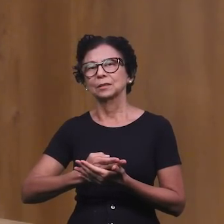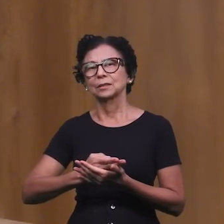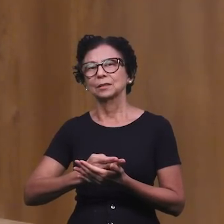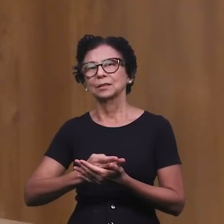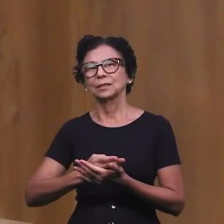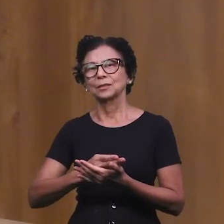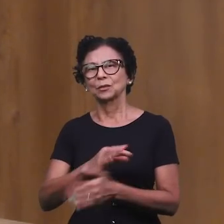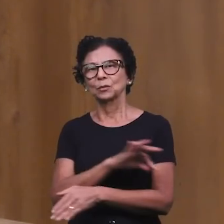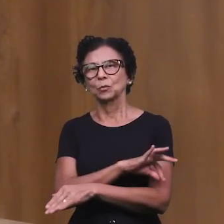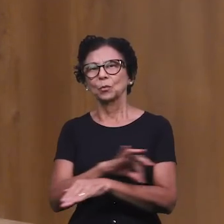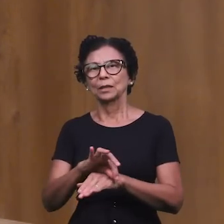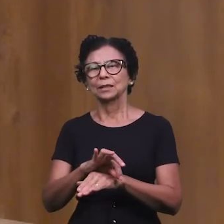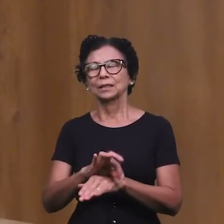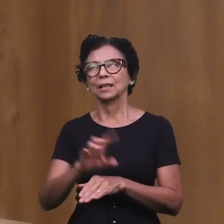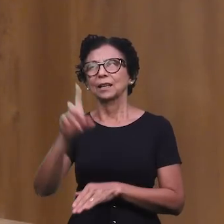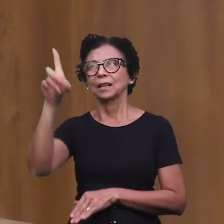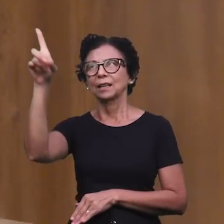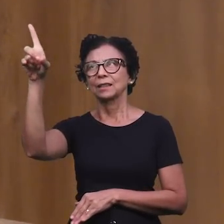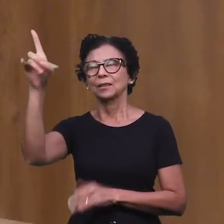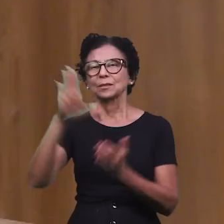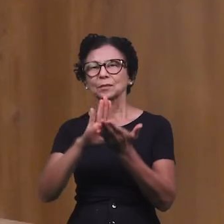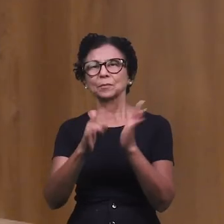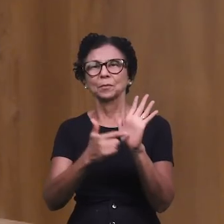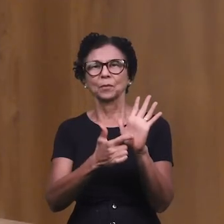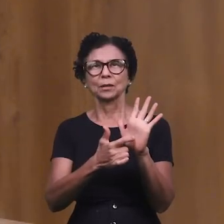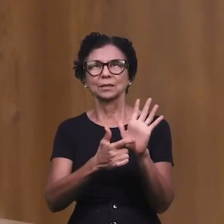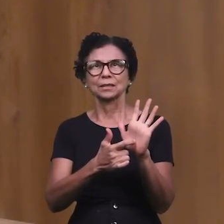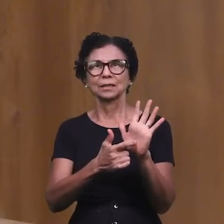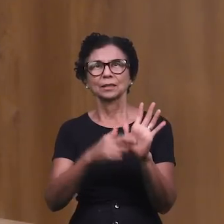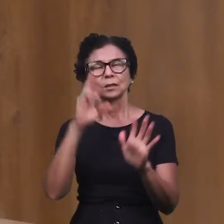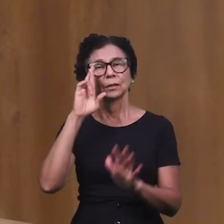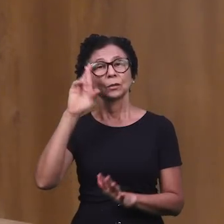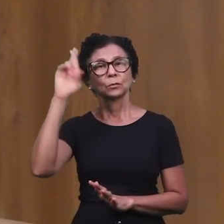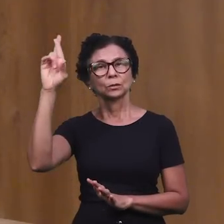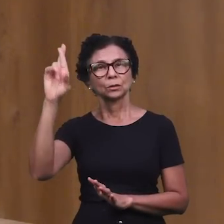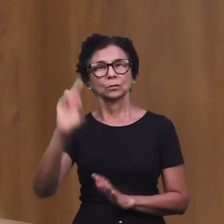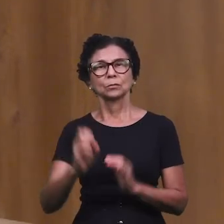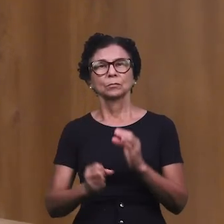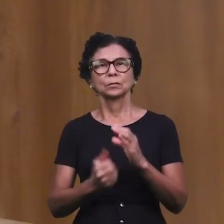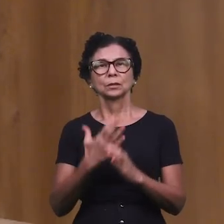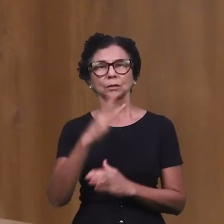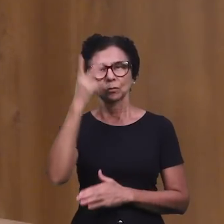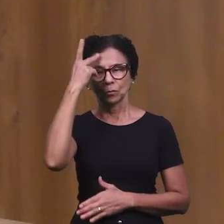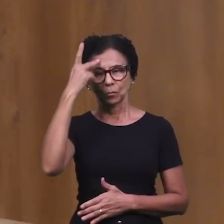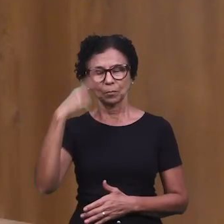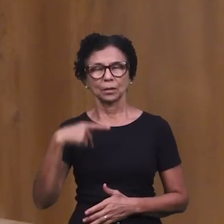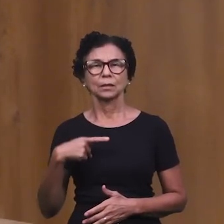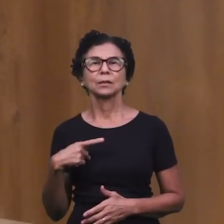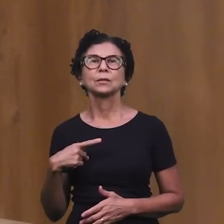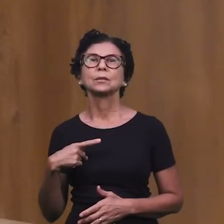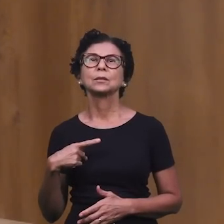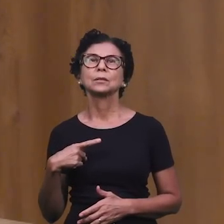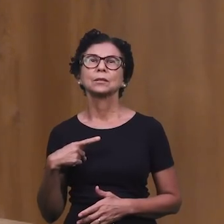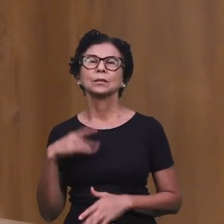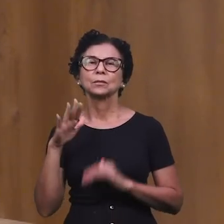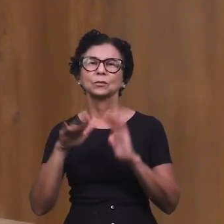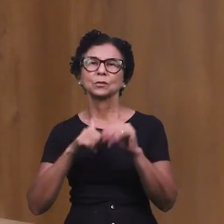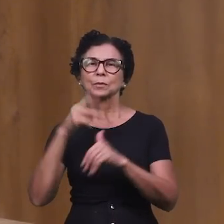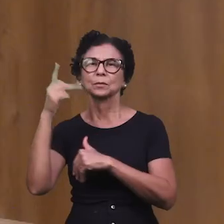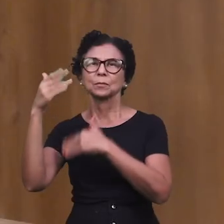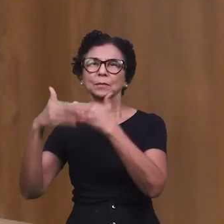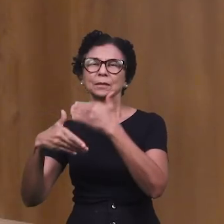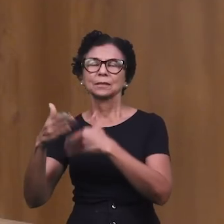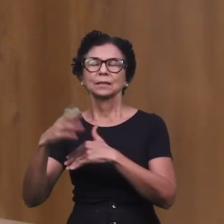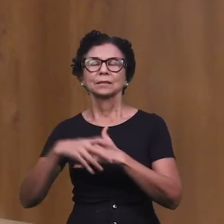é o Deus que está na palavra. É o Senhor, que também fez o homem, que nos fez e também tem nos chamado para a sua presença. A